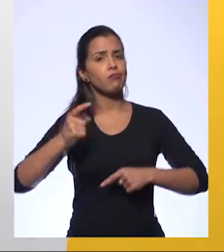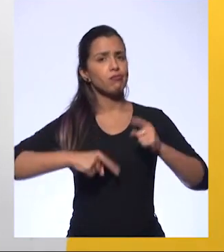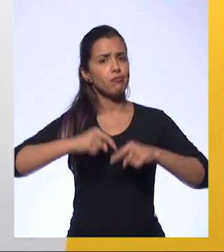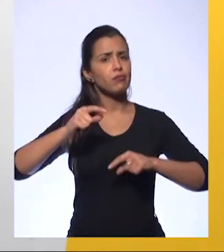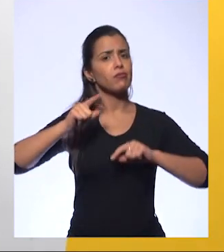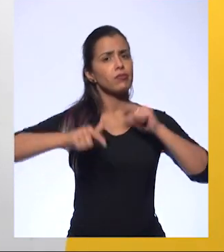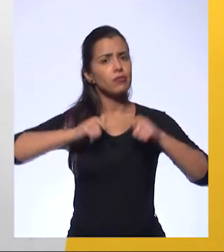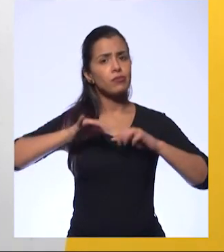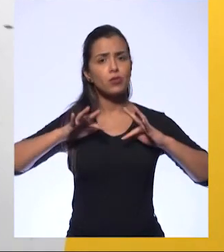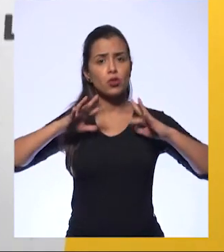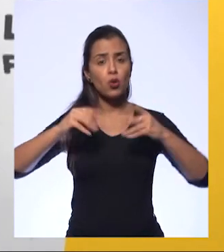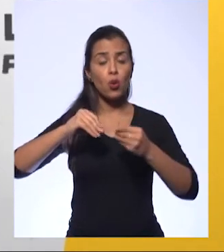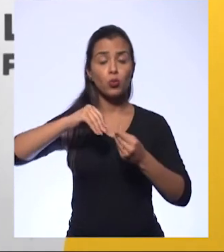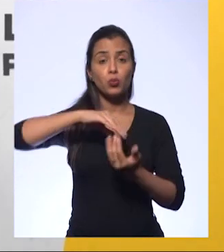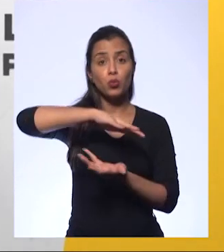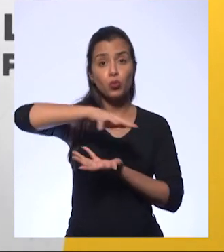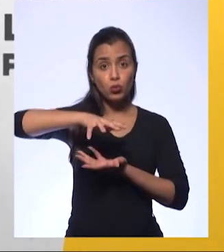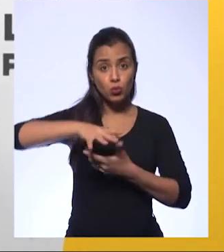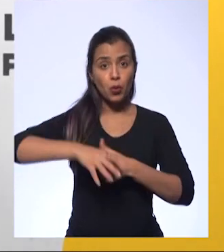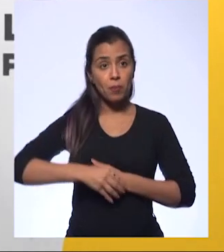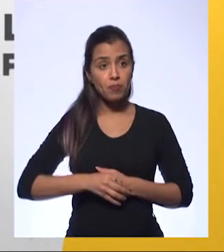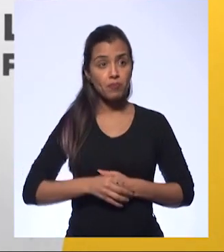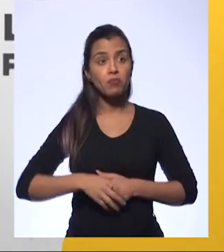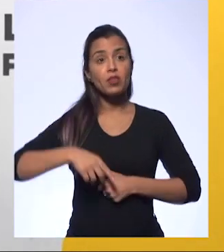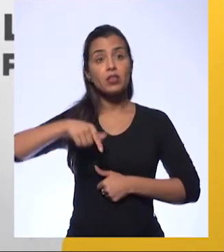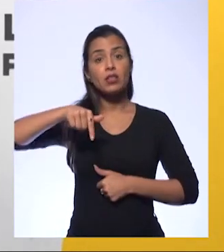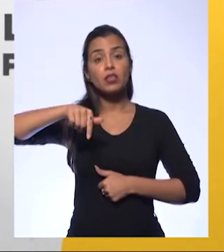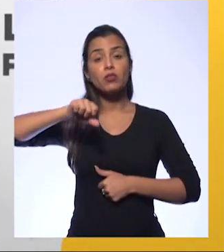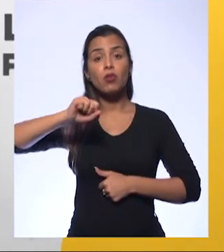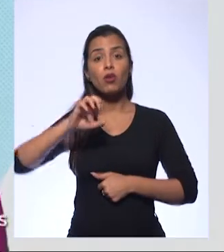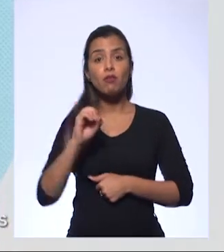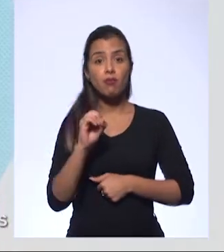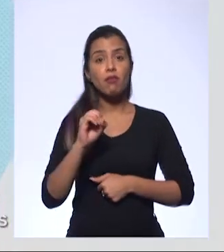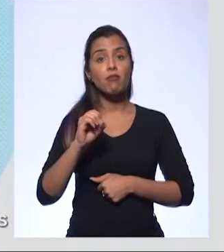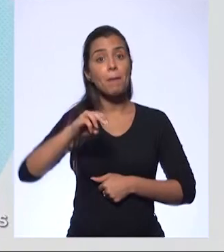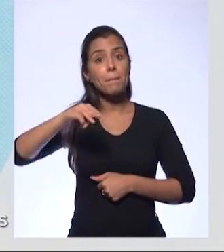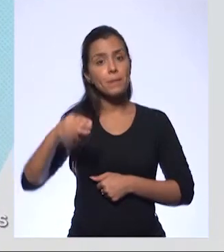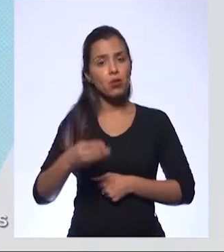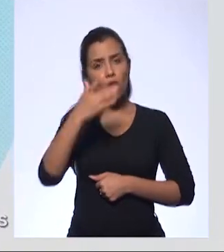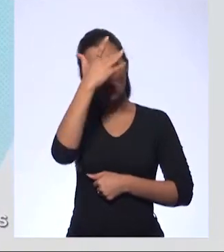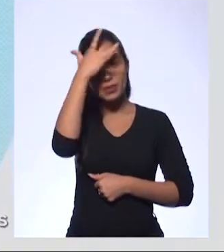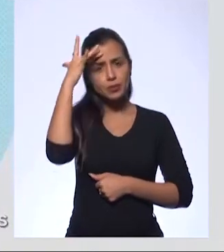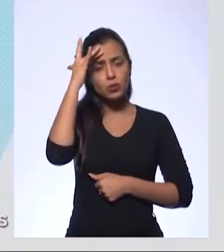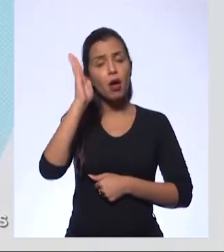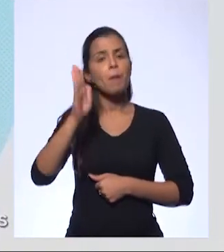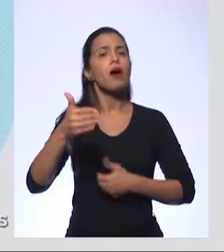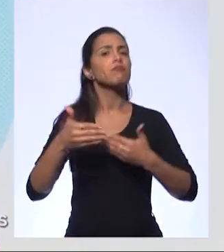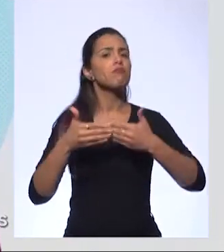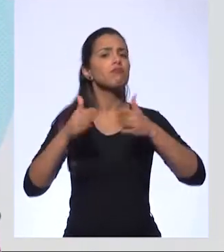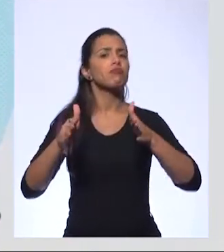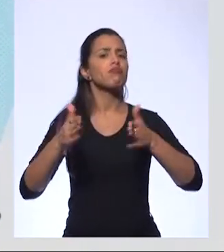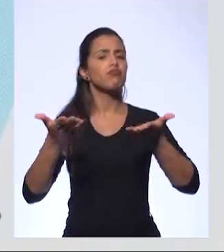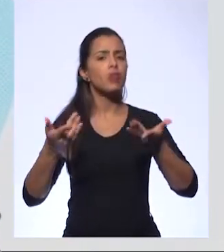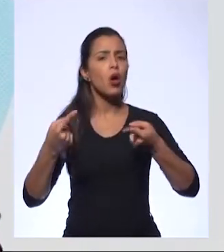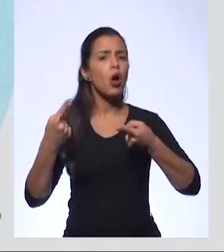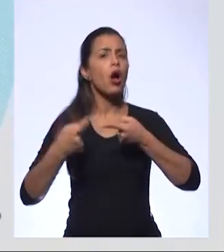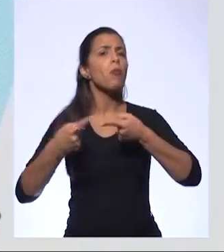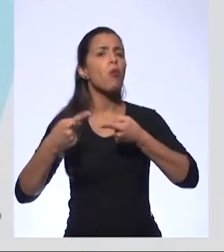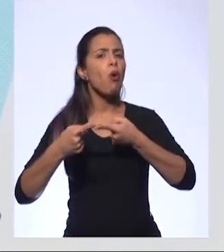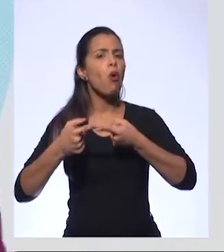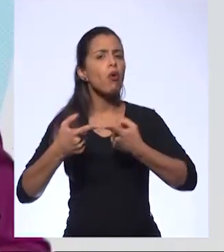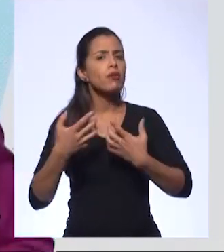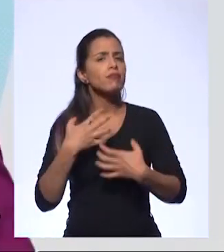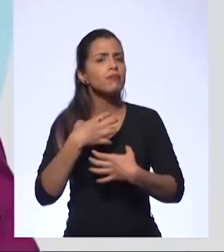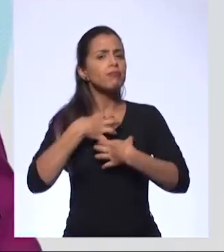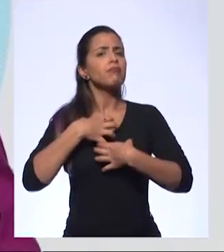do mundo em um mercado de 780 milhões de pessoas. E por que abrir mercado com esses países tem grande impacto